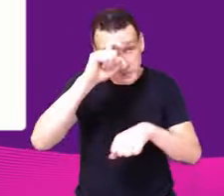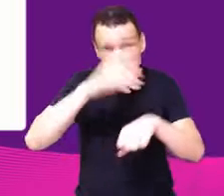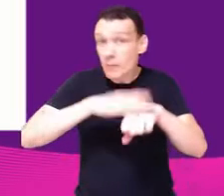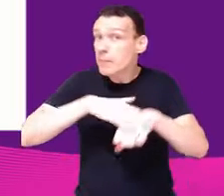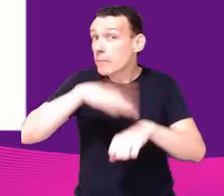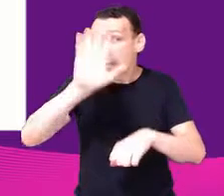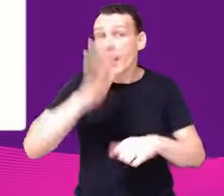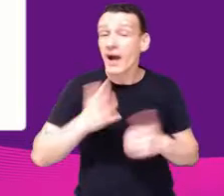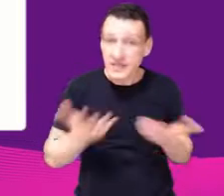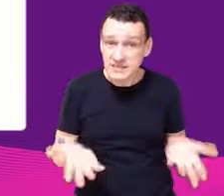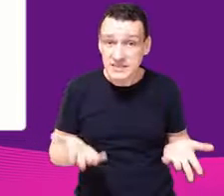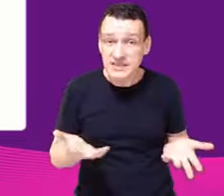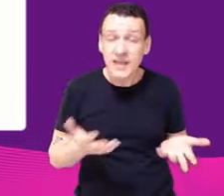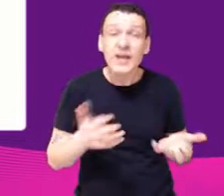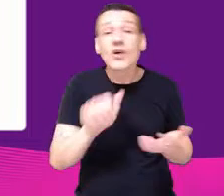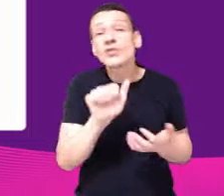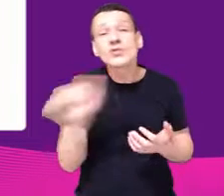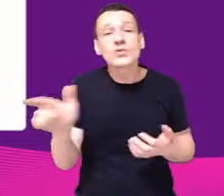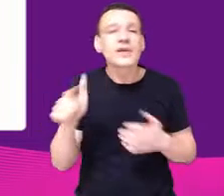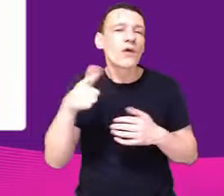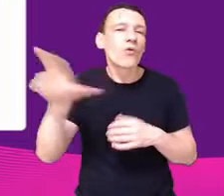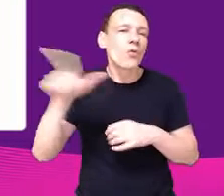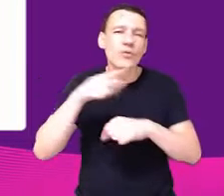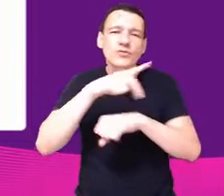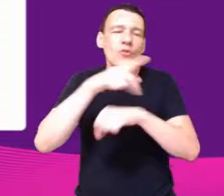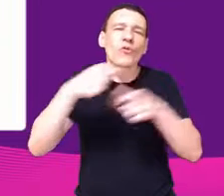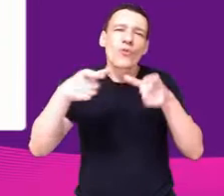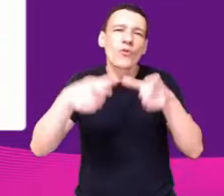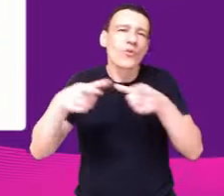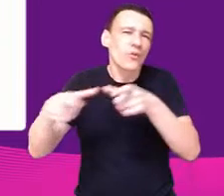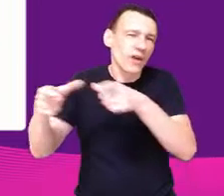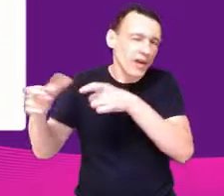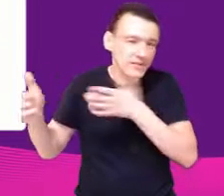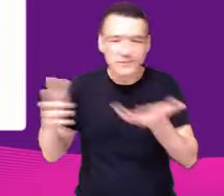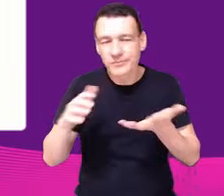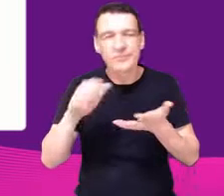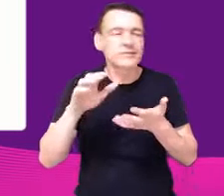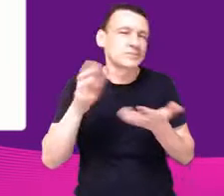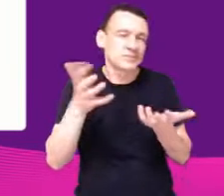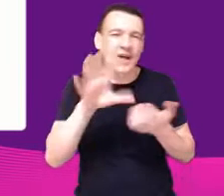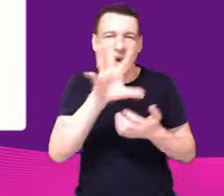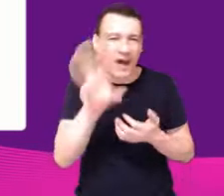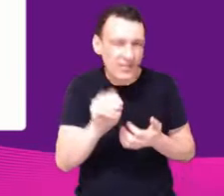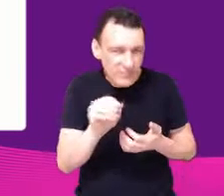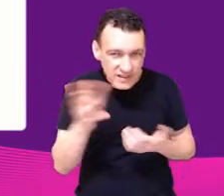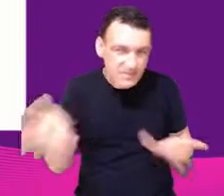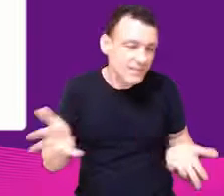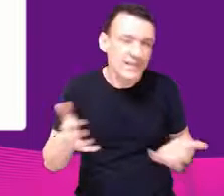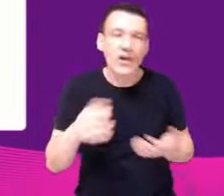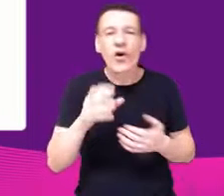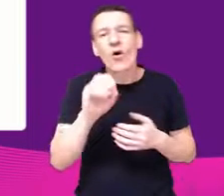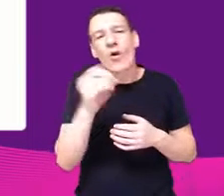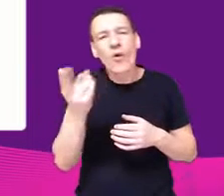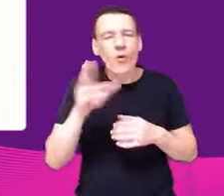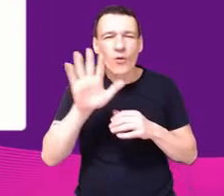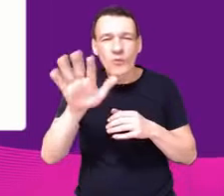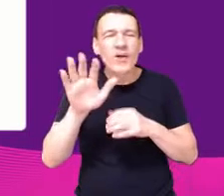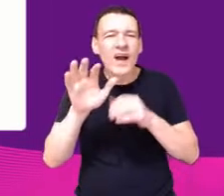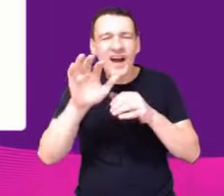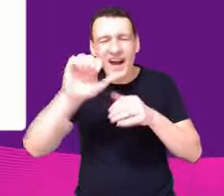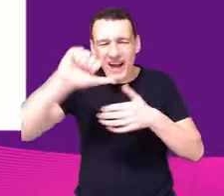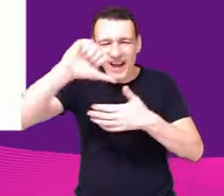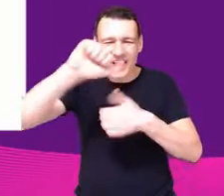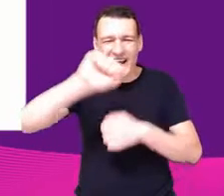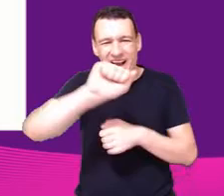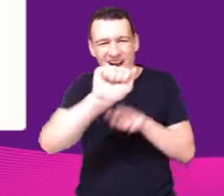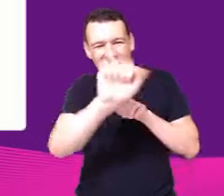exemplo, aqui na África ou no Sudeste Asiático, onde se concentram os países mais pobres, você tem uma proporção muito